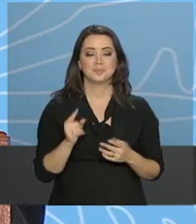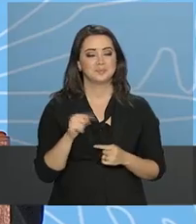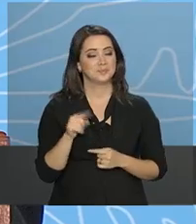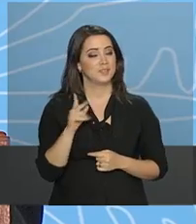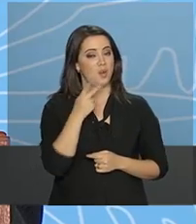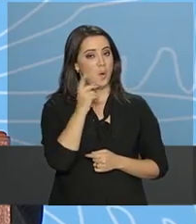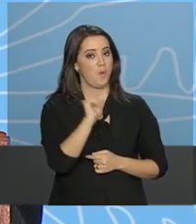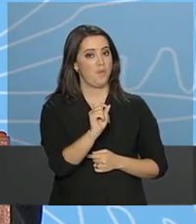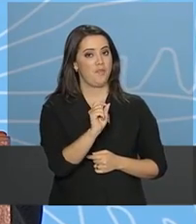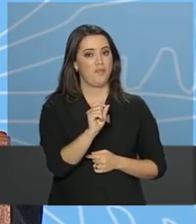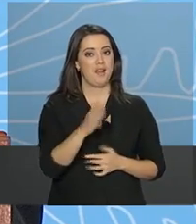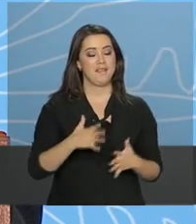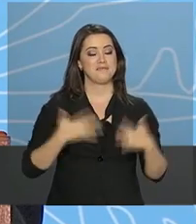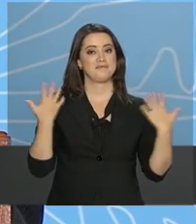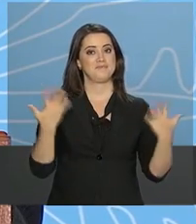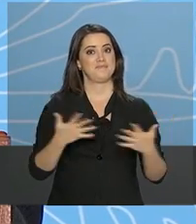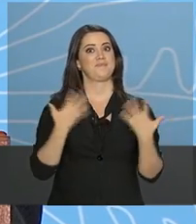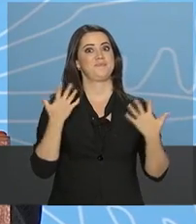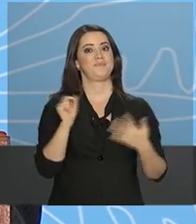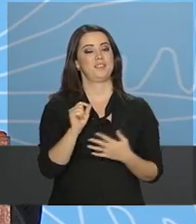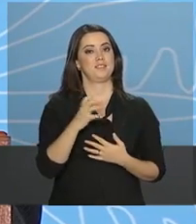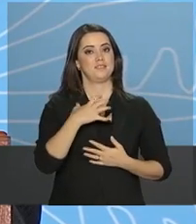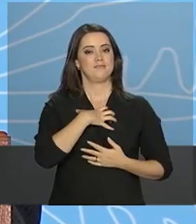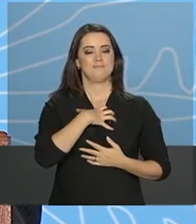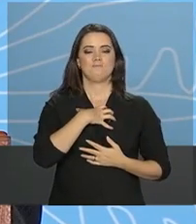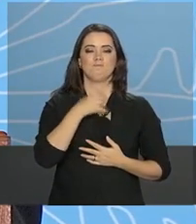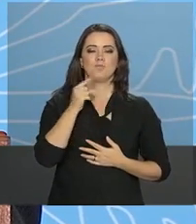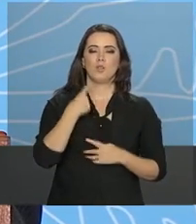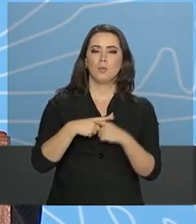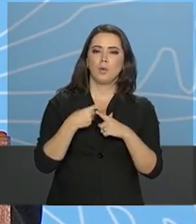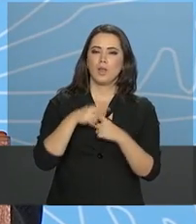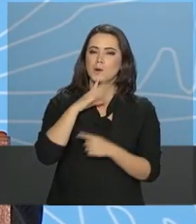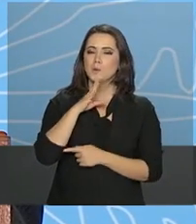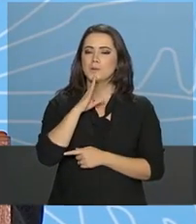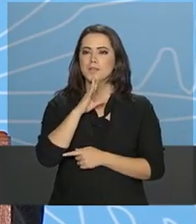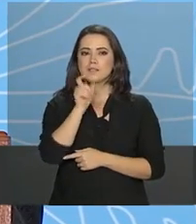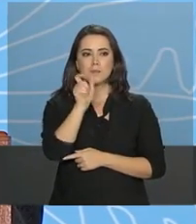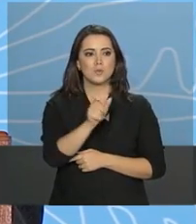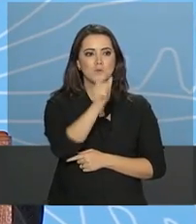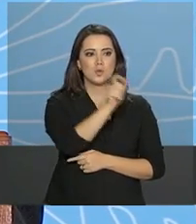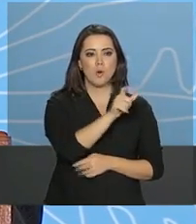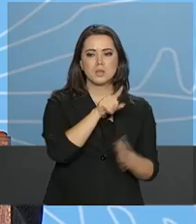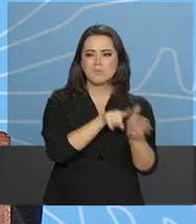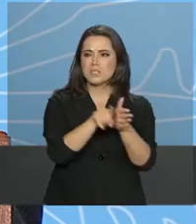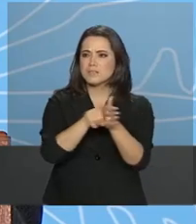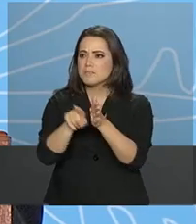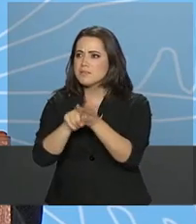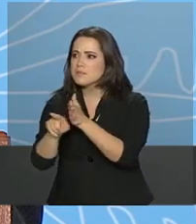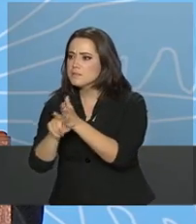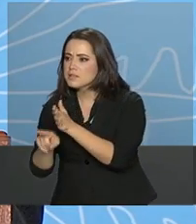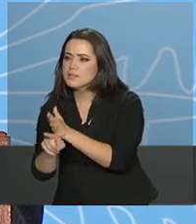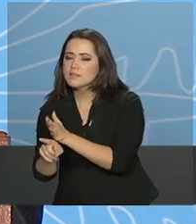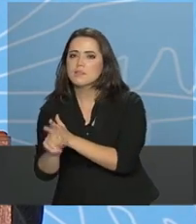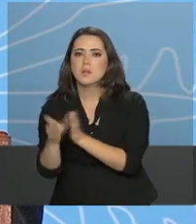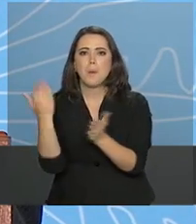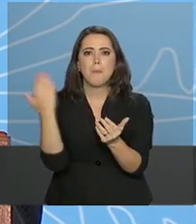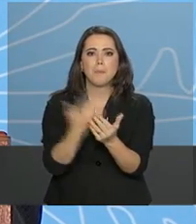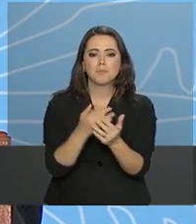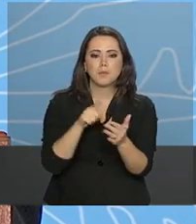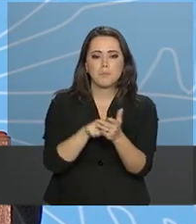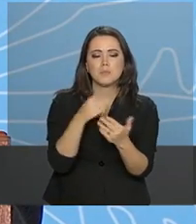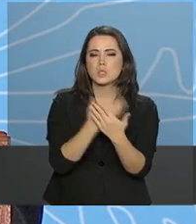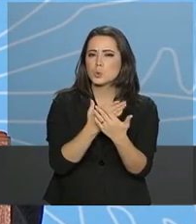Eu digo que é animador conhecer tantos pesquisadores talentosos e